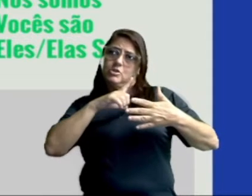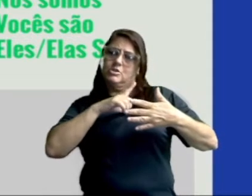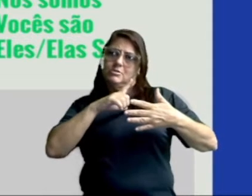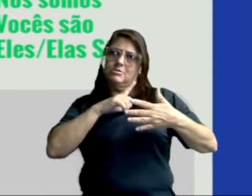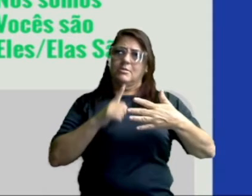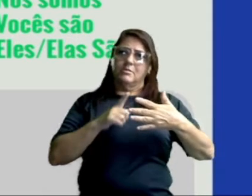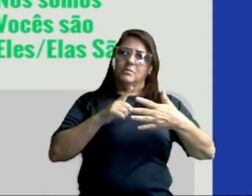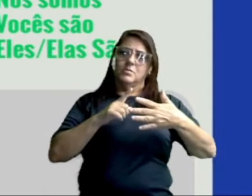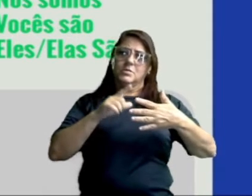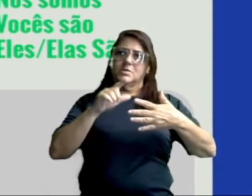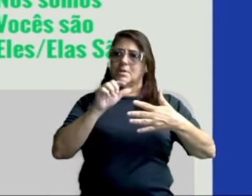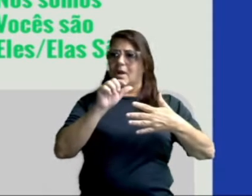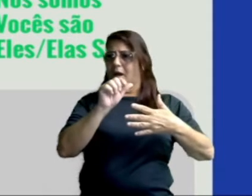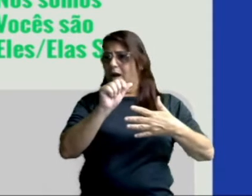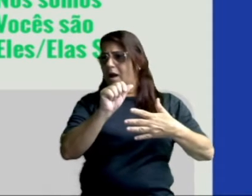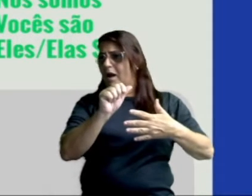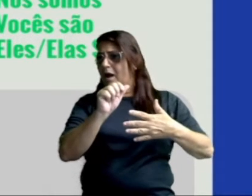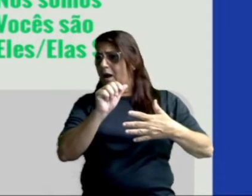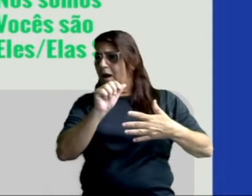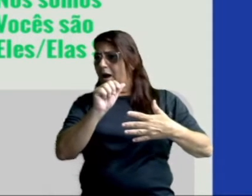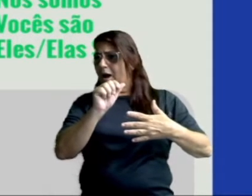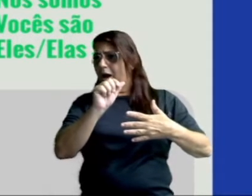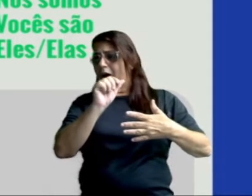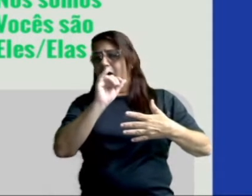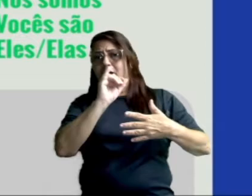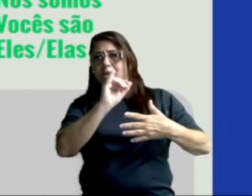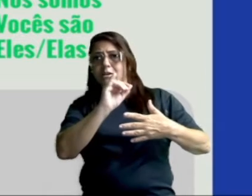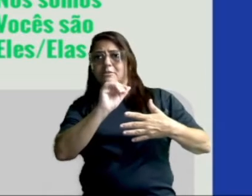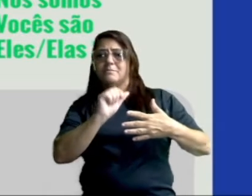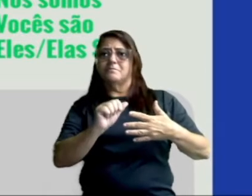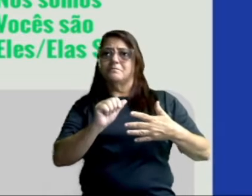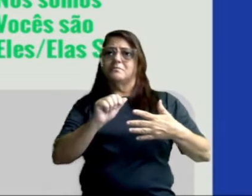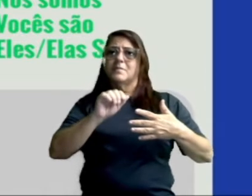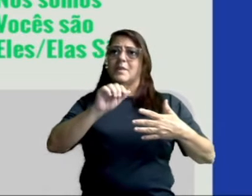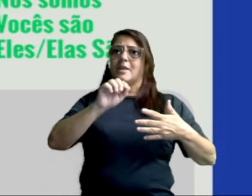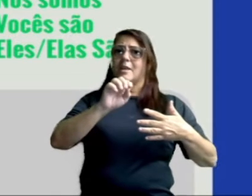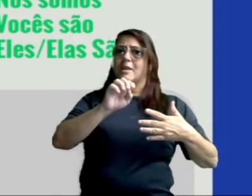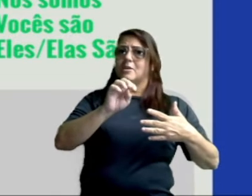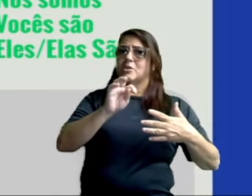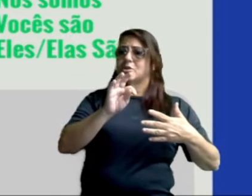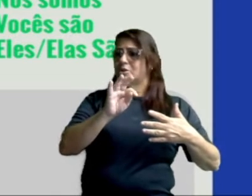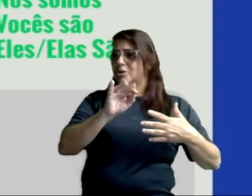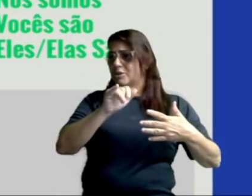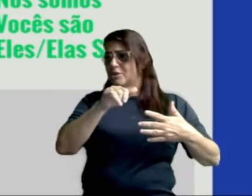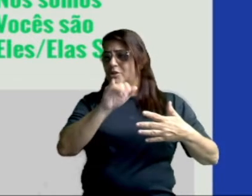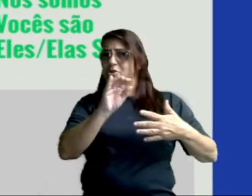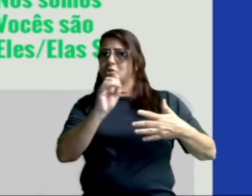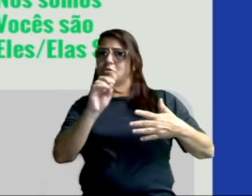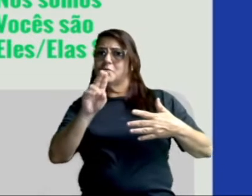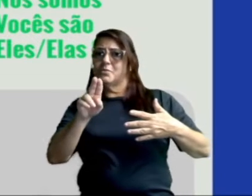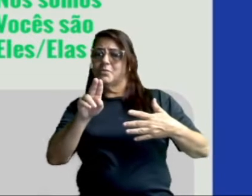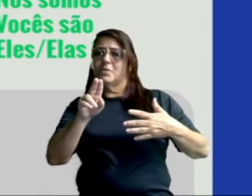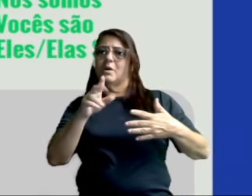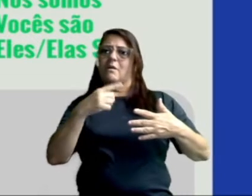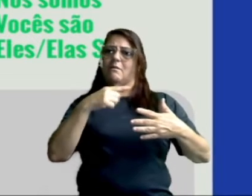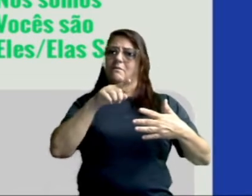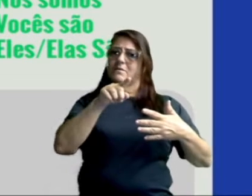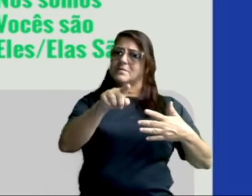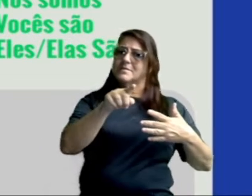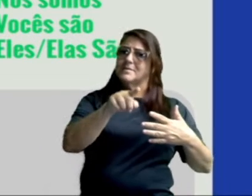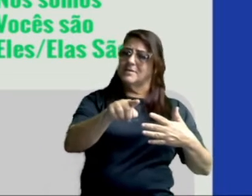temos I, que representa eu, you, que representa você, que está aí na forma do